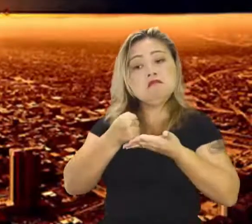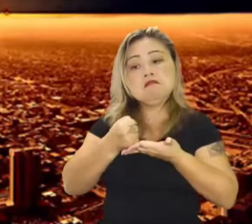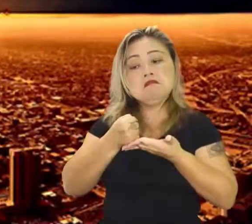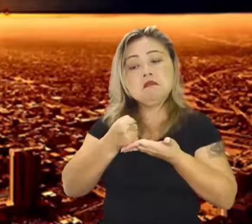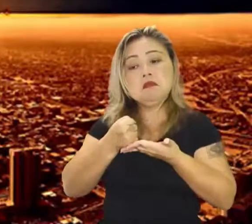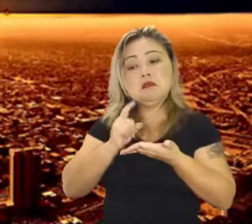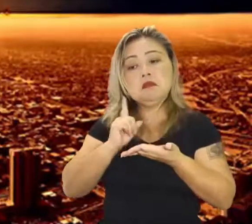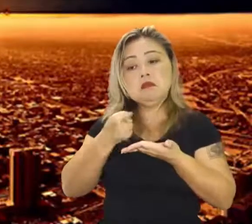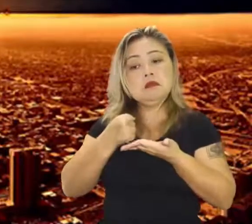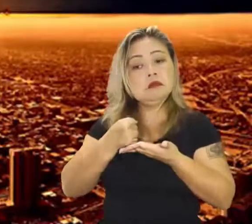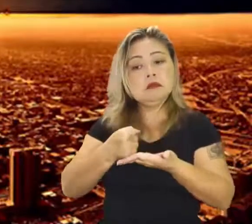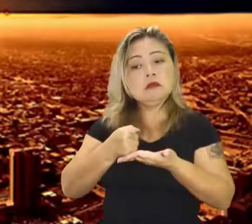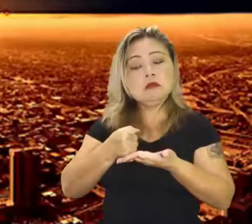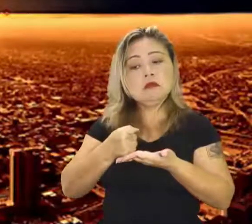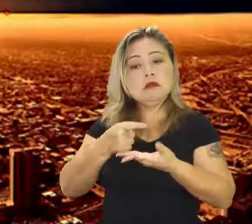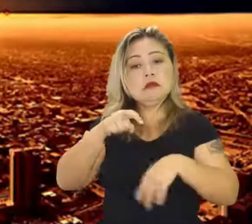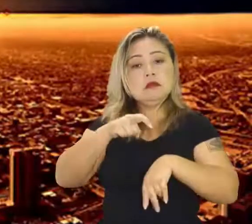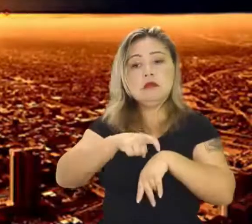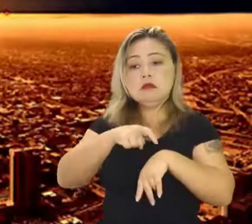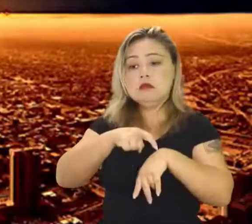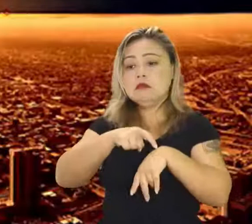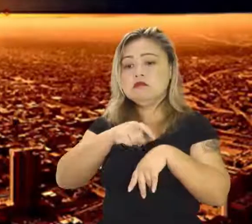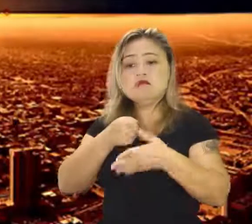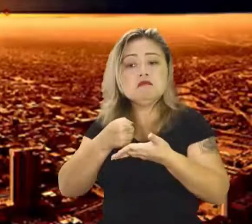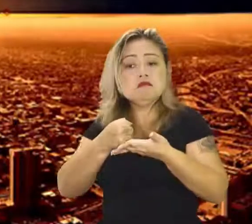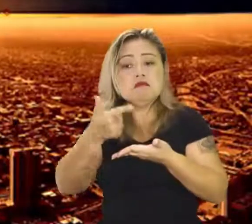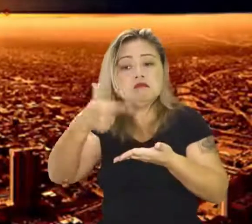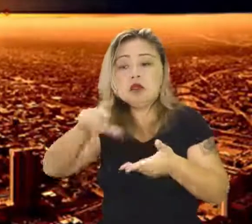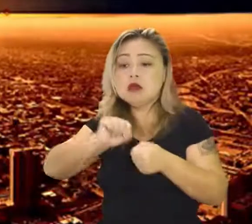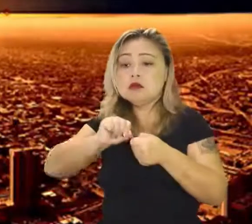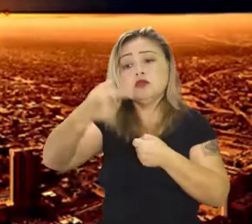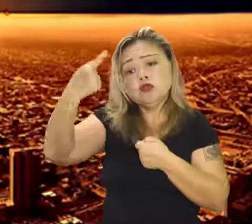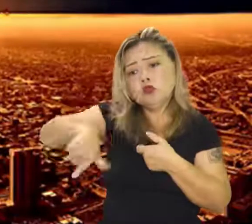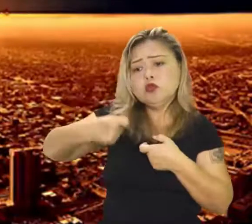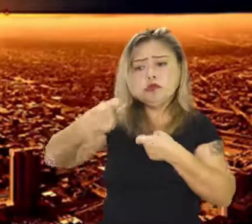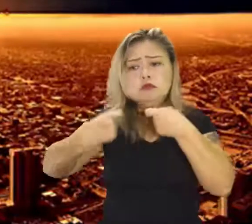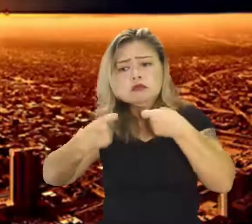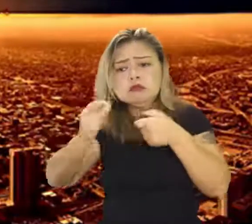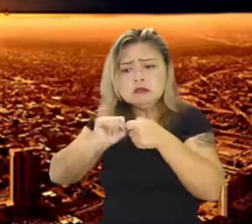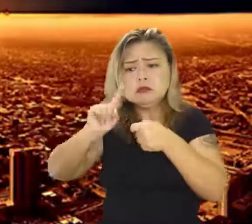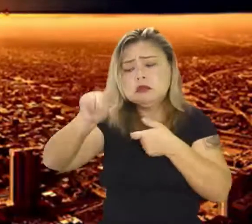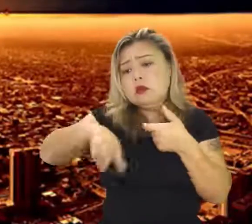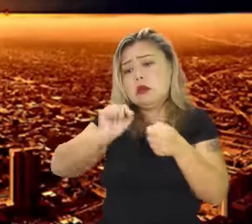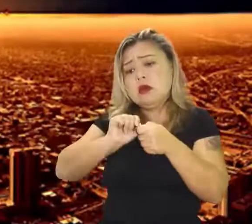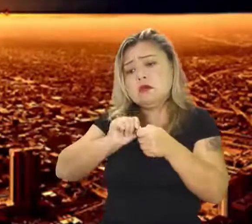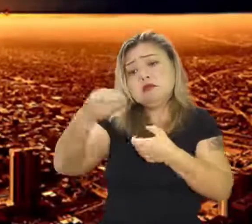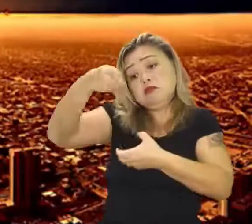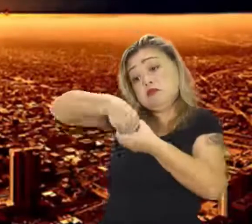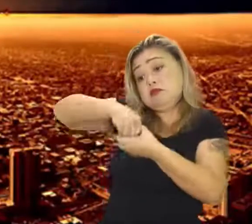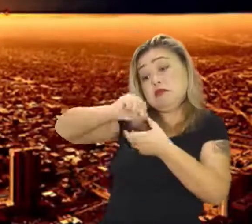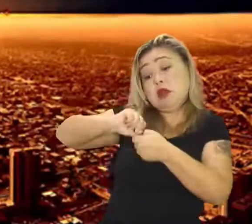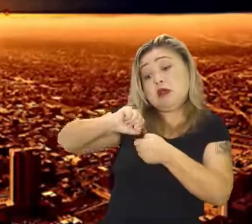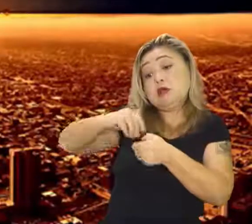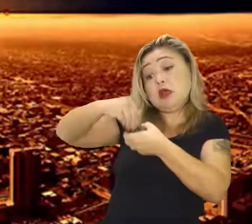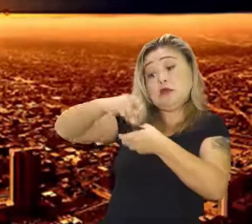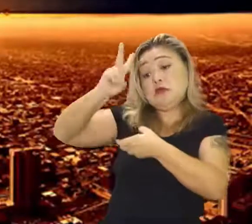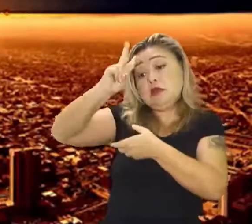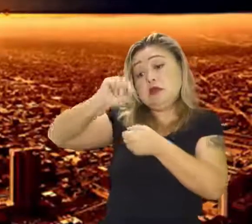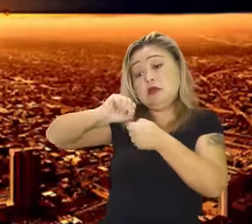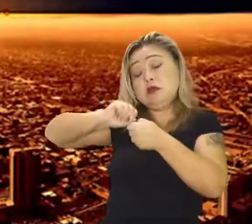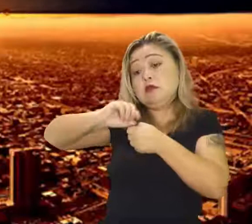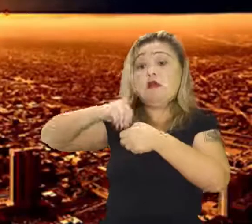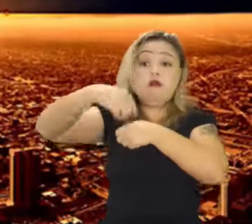um momento beligerante novamente na nossa história. Seja ele interno, ou seja